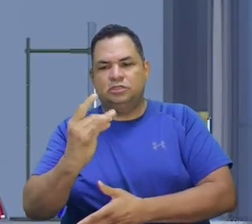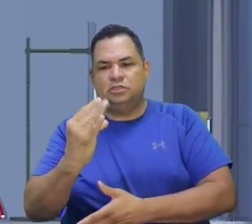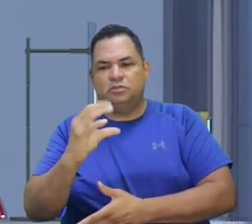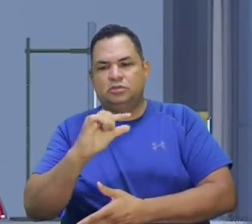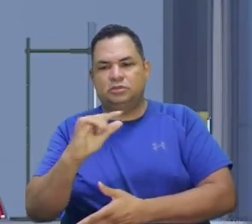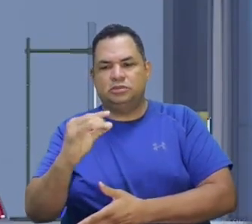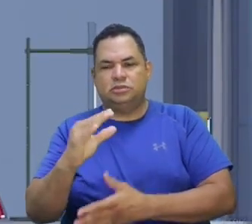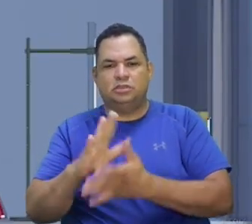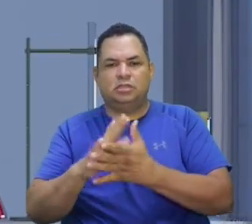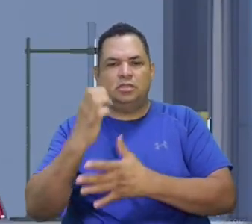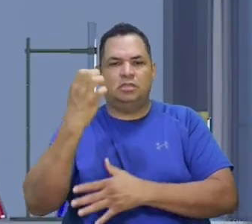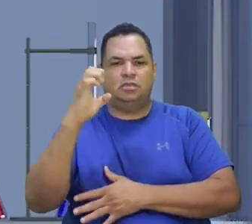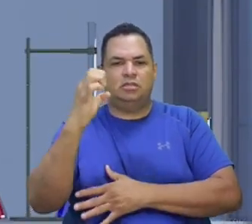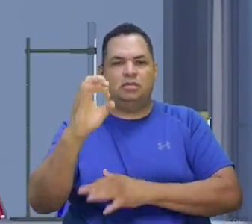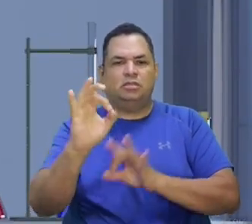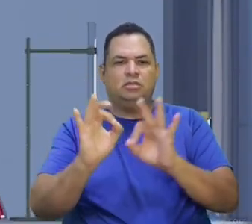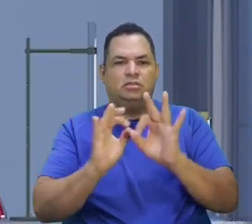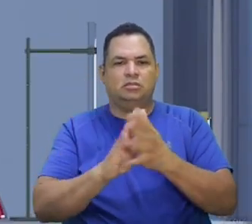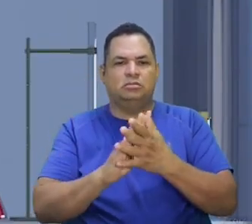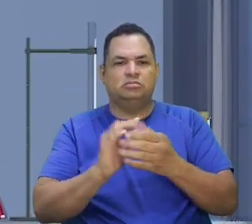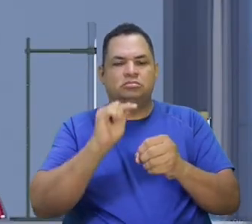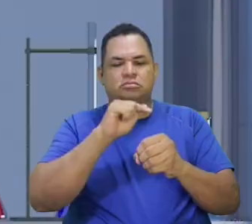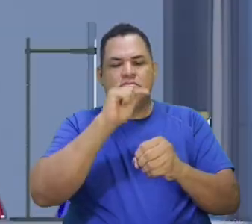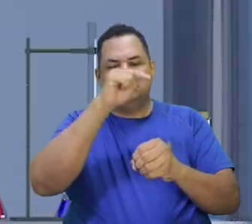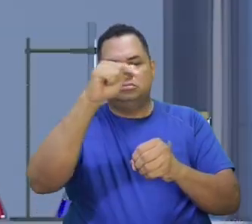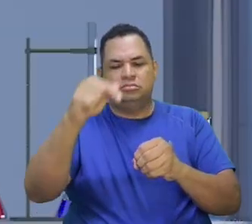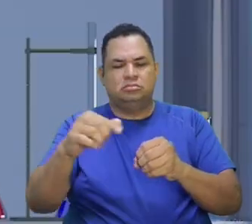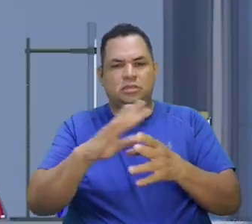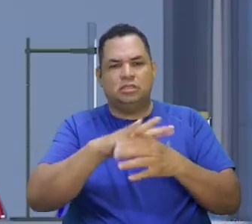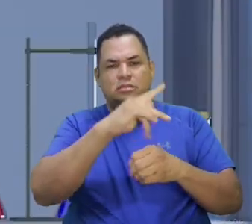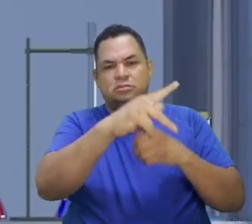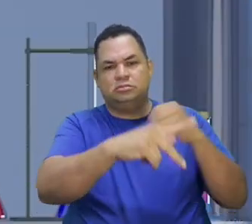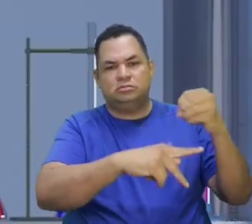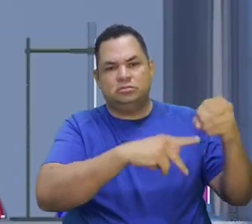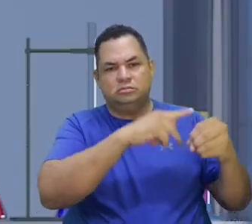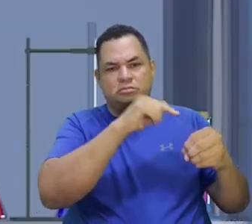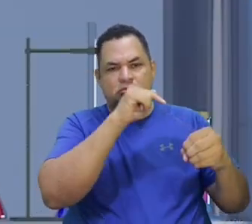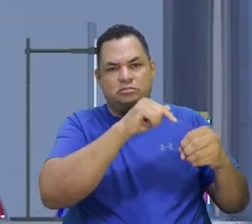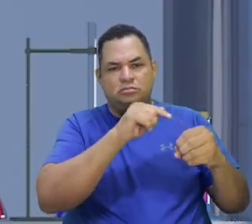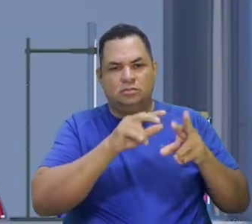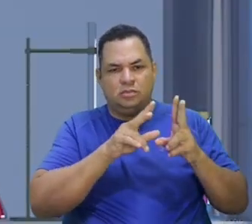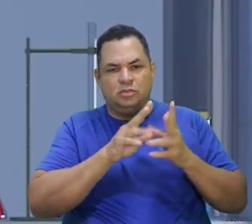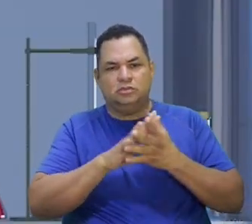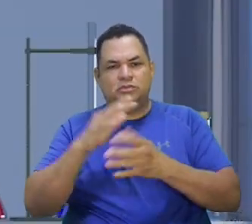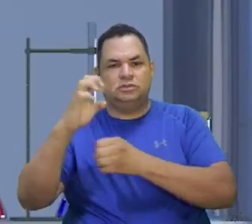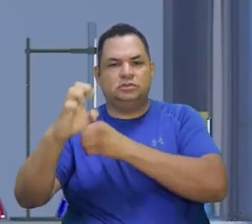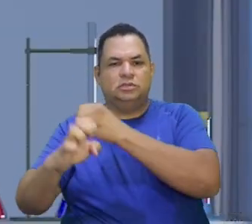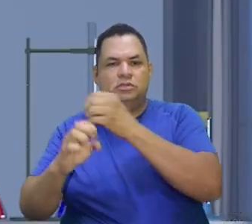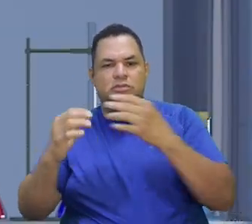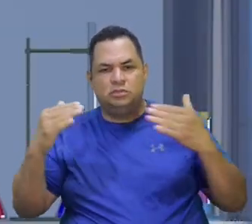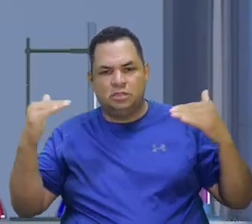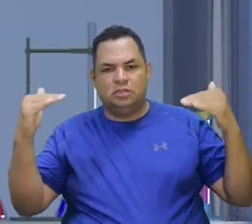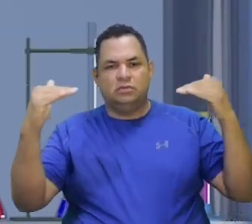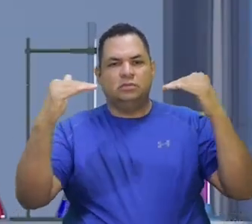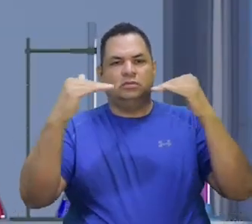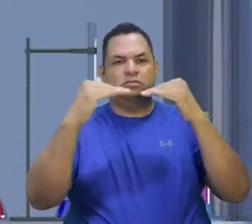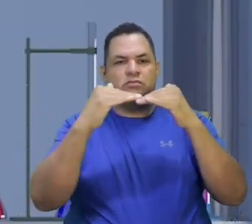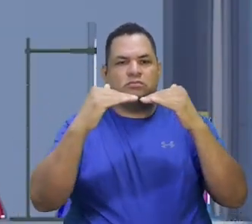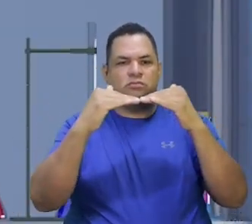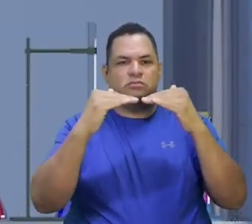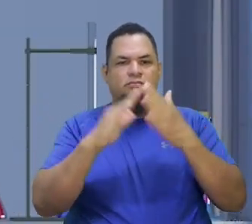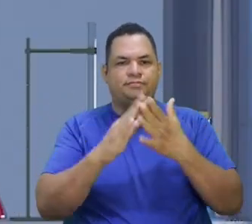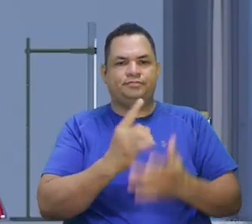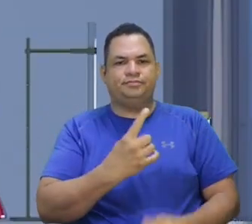ou seja, aqueles que a quantidade de prótons e elétrons são iguais. Mas nós sabemos